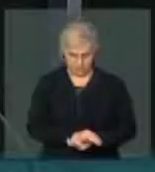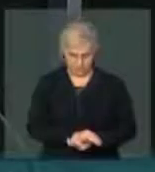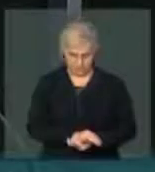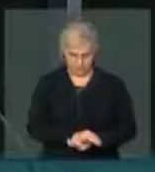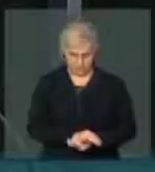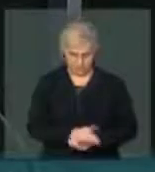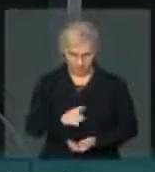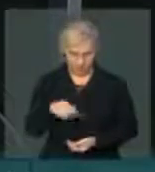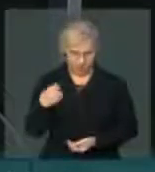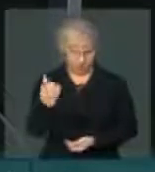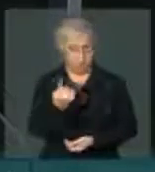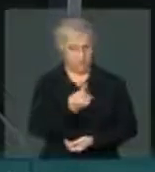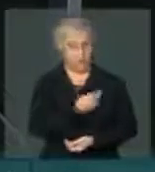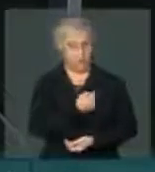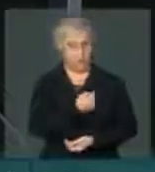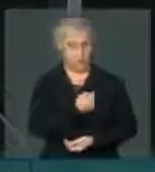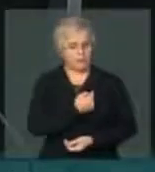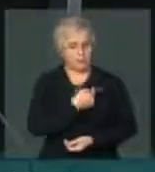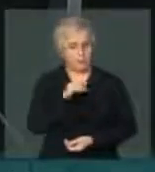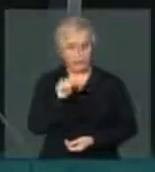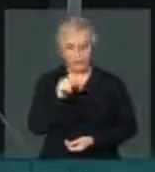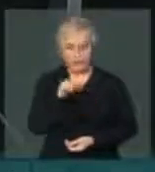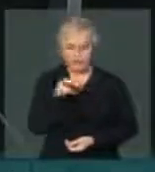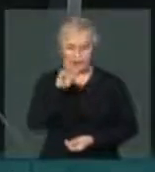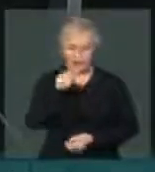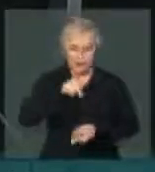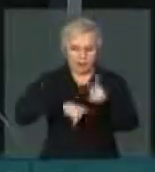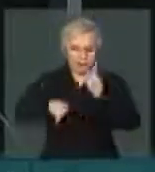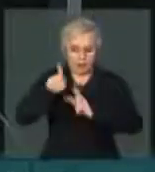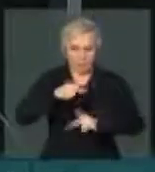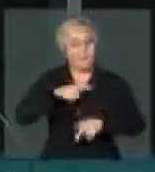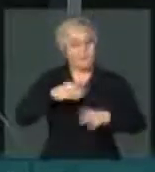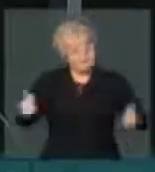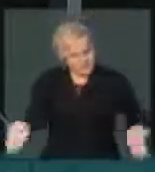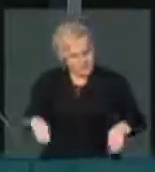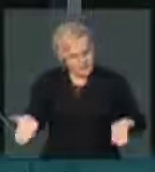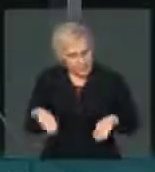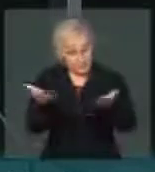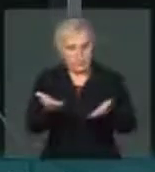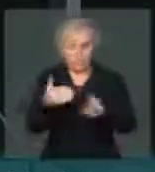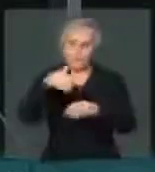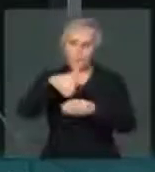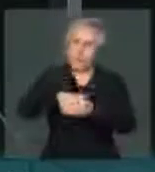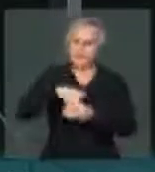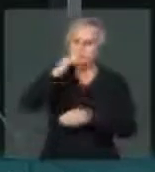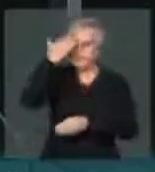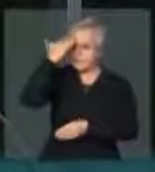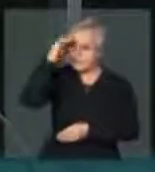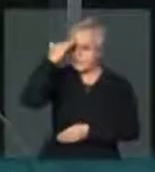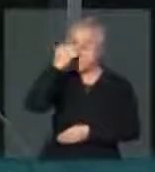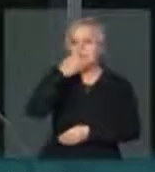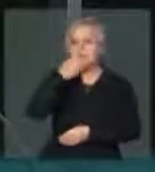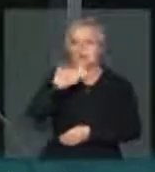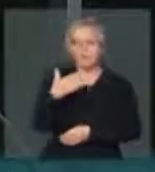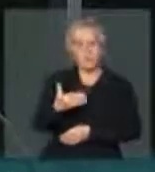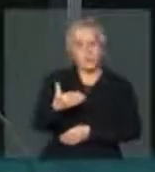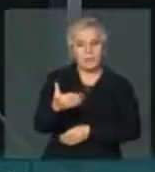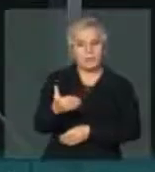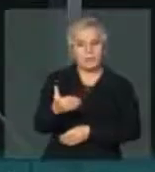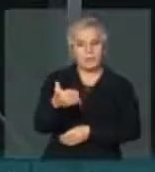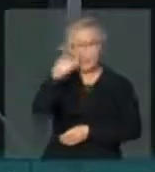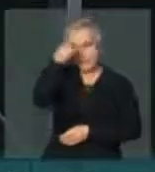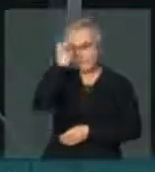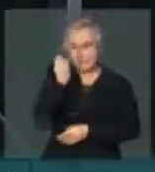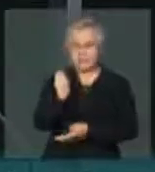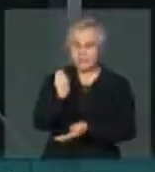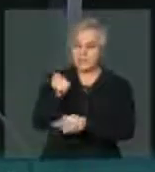Nós que somos agentes públicos, é exatamente estimular o voto consciente, que não seja comprado, e ele